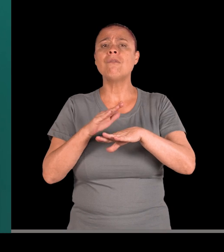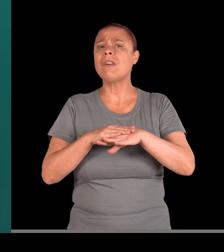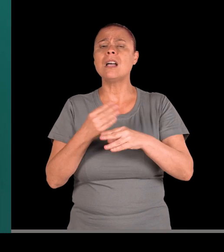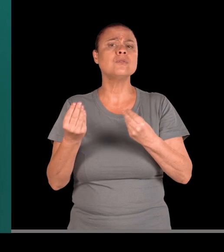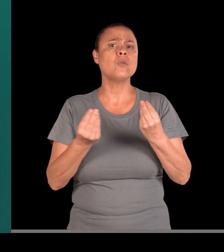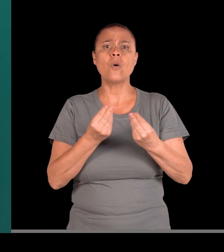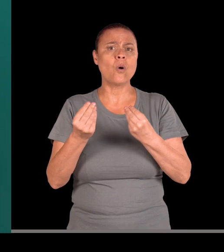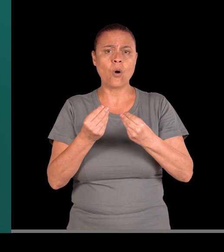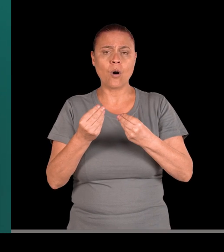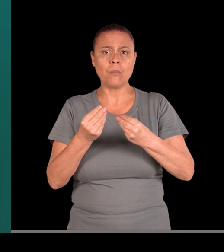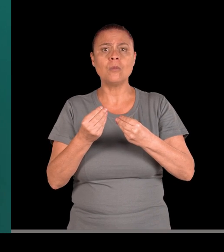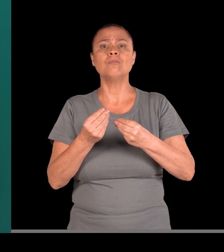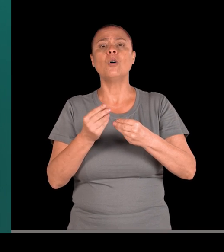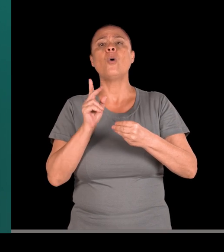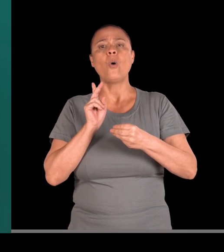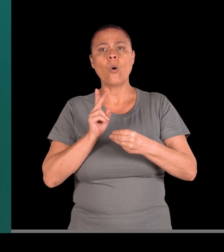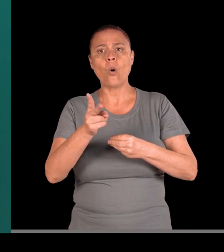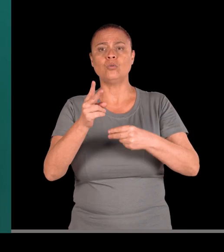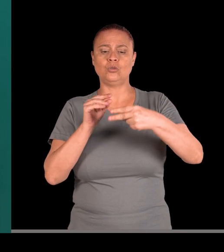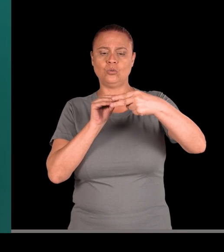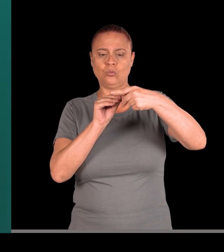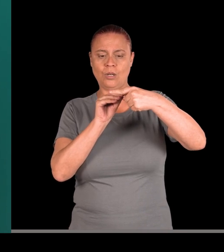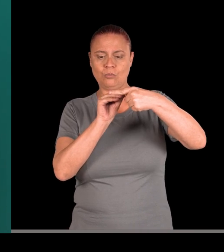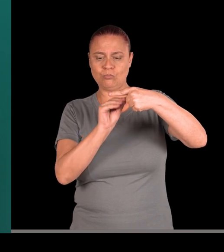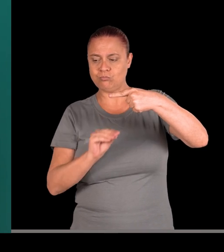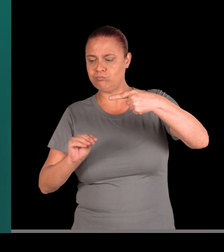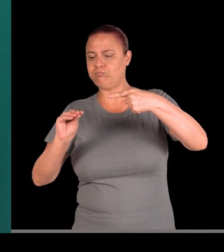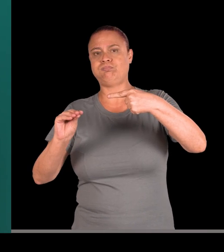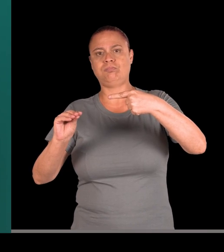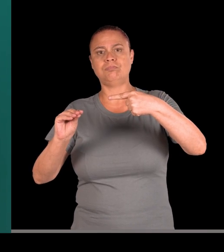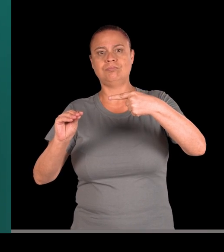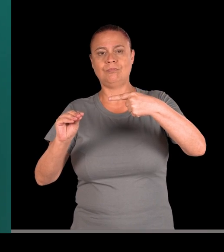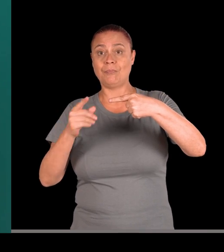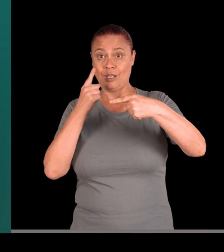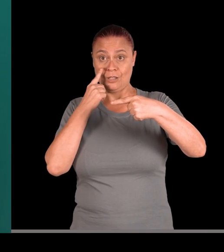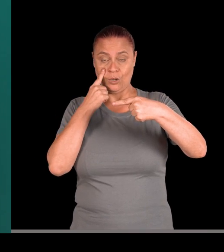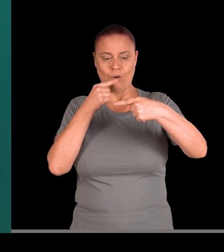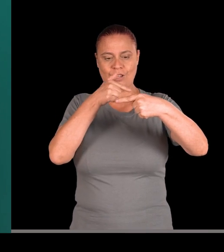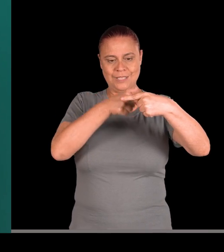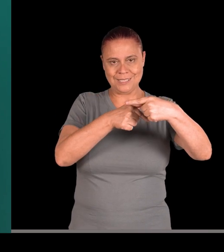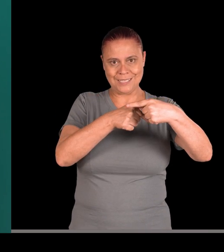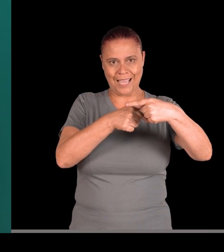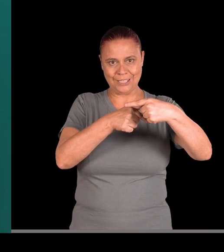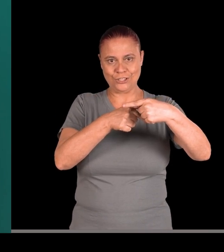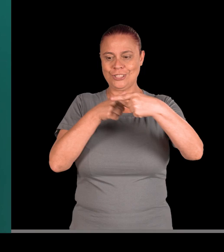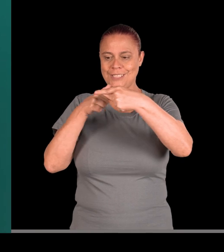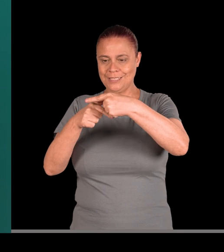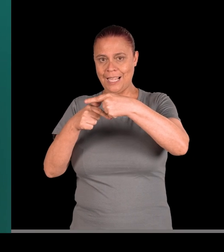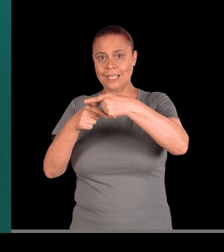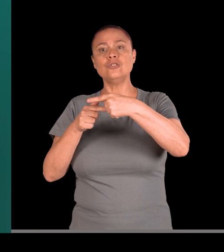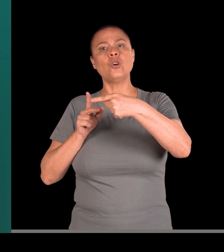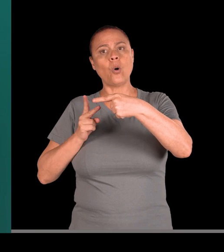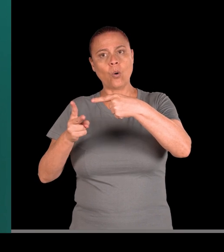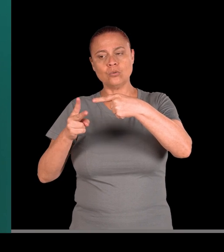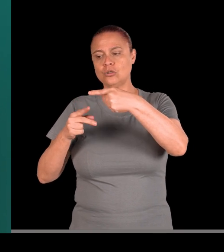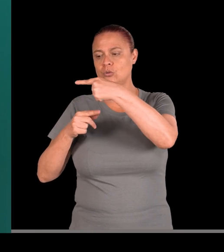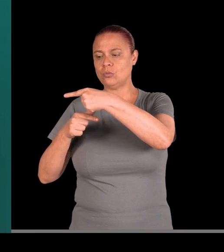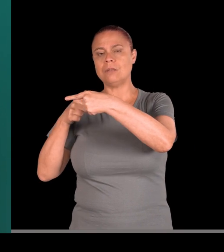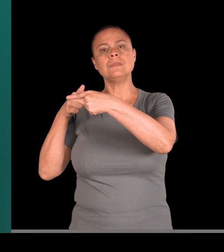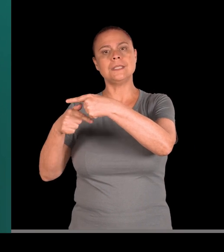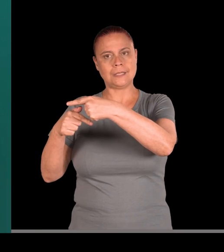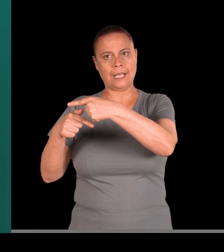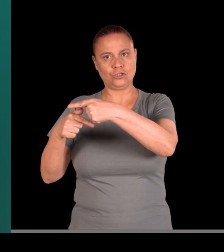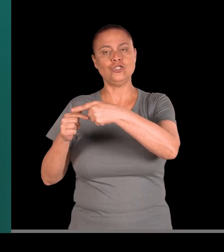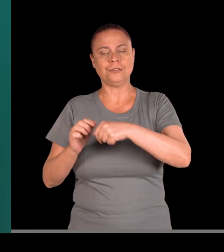nós vamos fazer? Nós vamos permanecer o denominador. Então, olha, o denominador é 7, então nós vamos